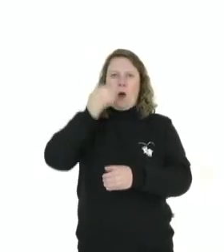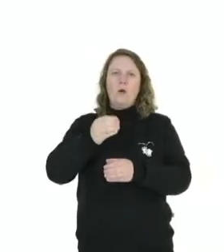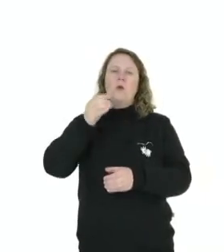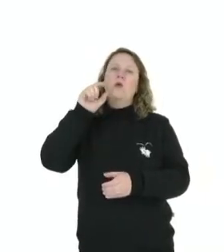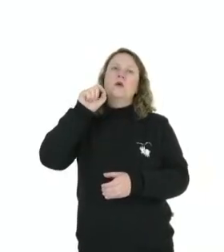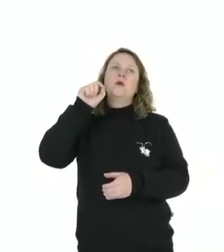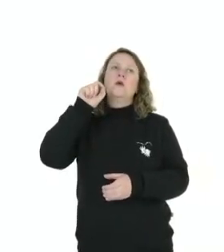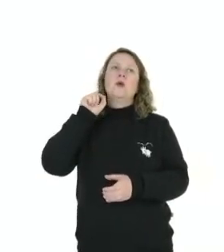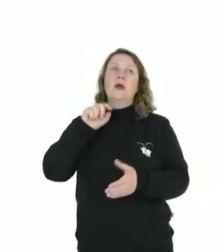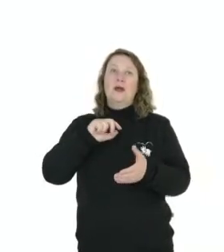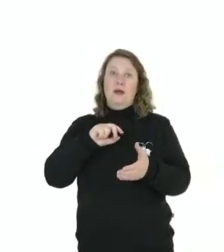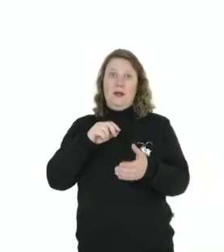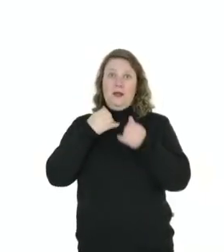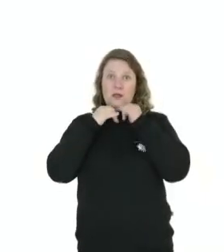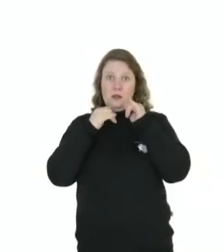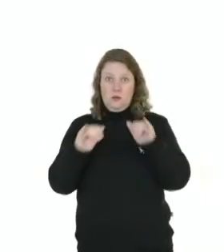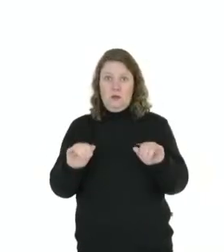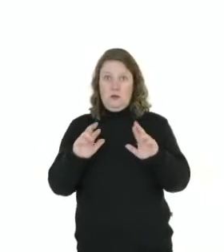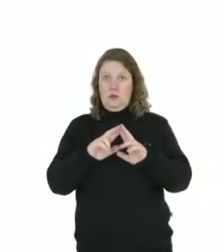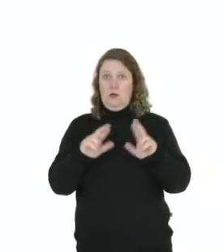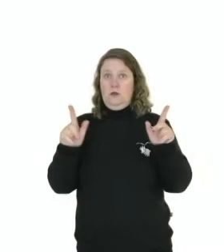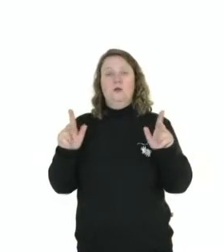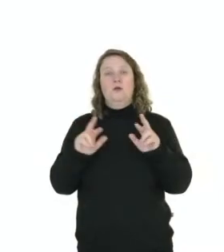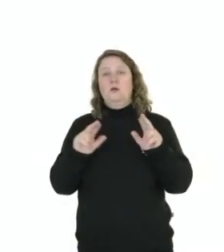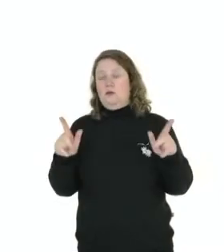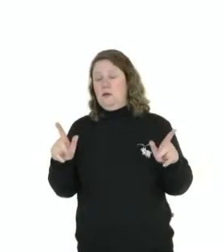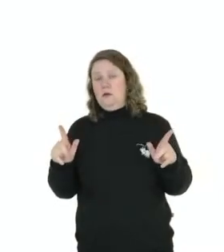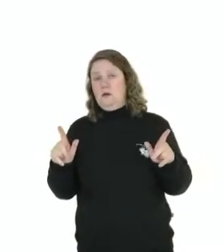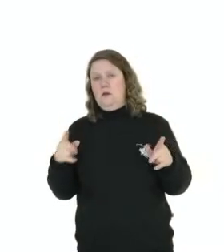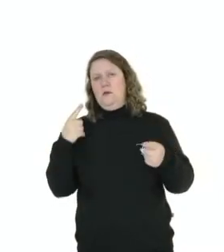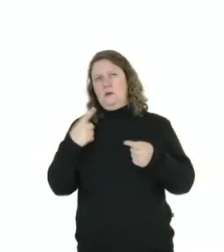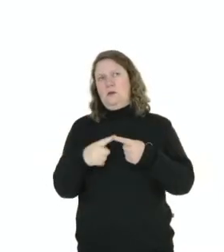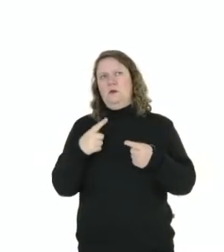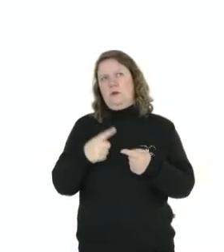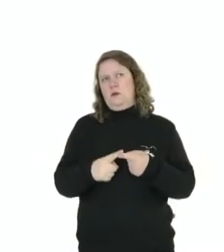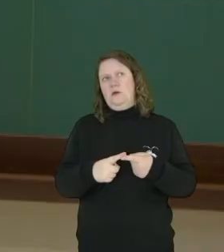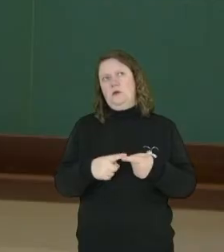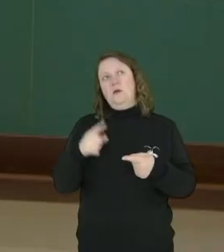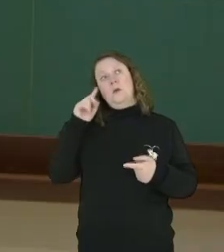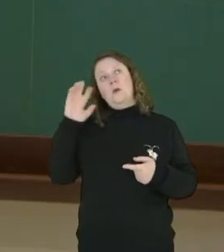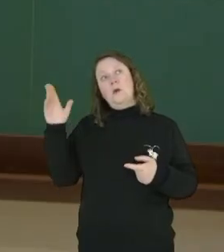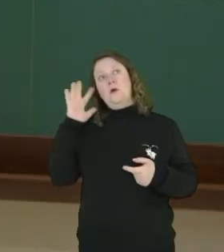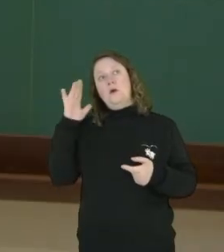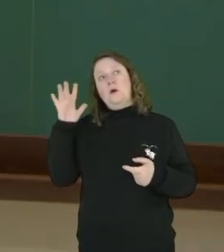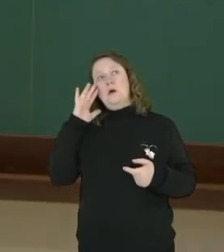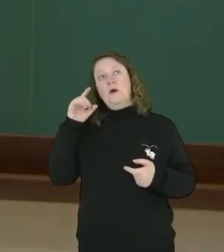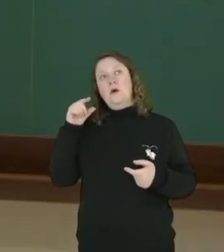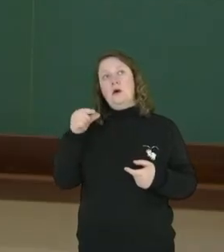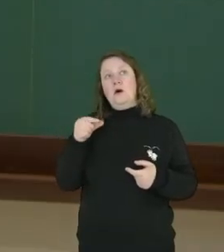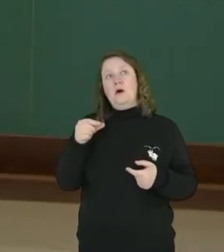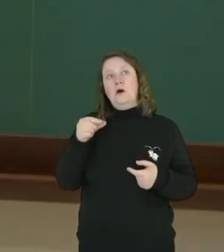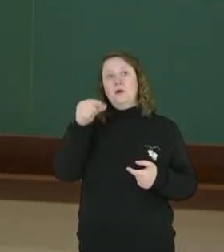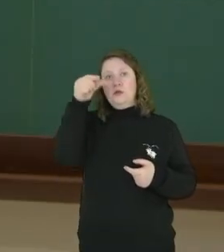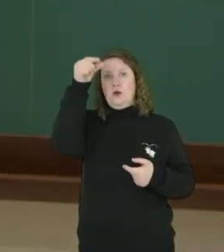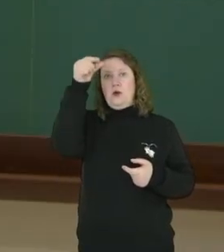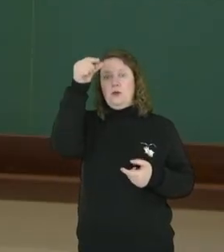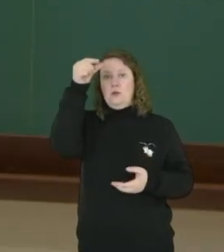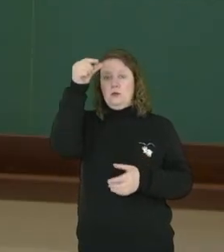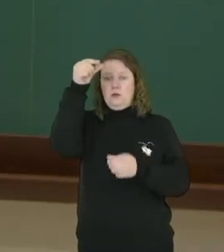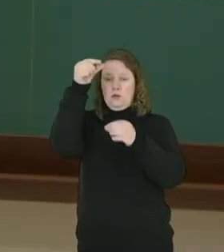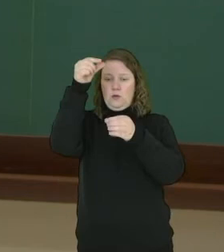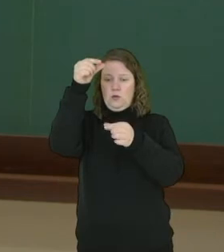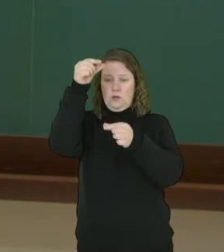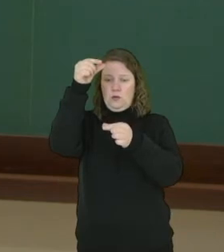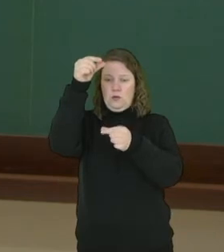é diferente da variação da energia potencial gravitacional. Porque se você for imaginar, né, o batistaca, ele eleva a uma